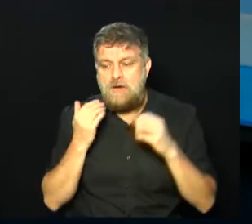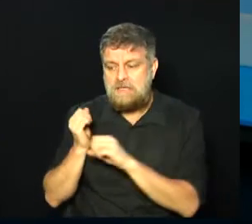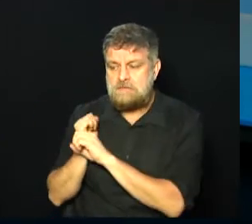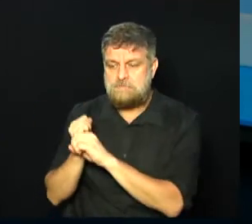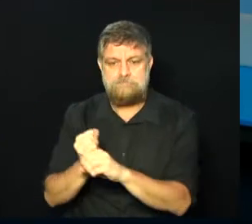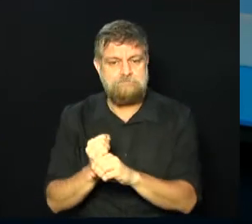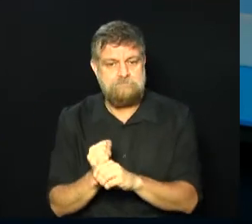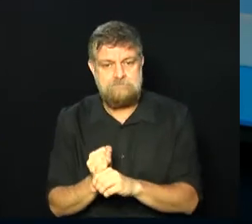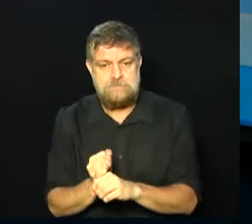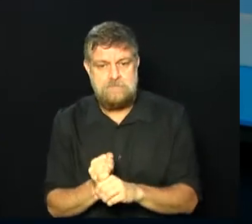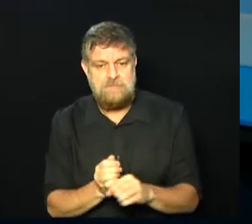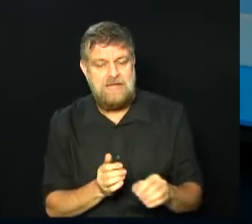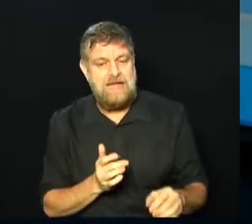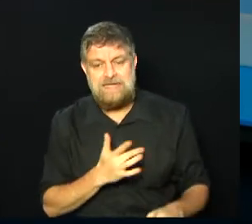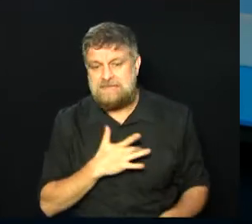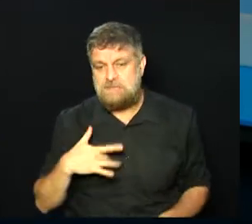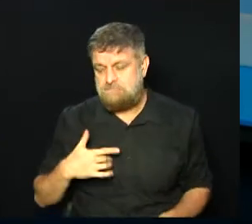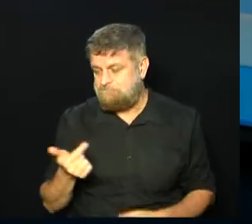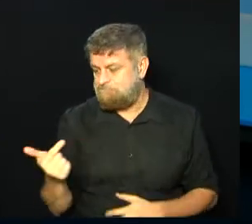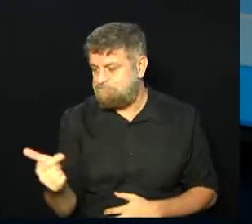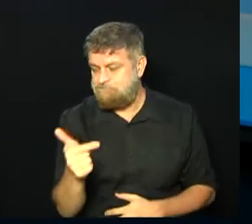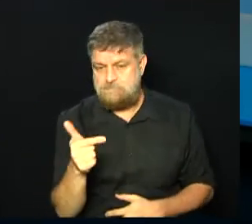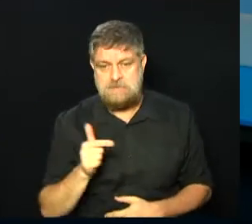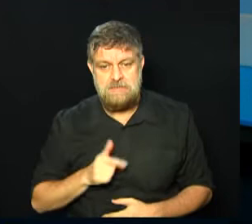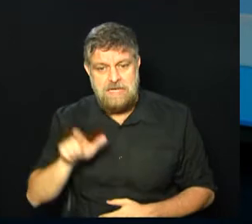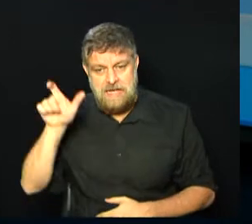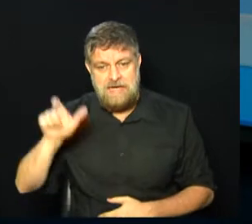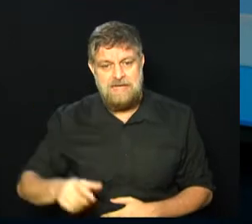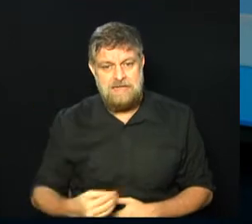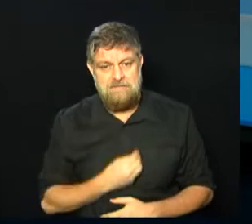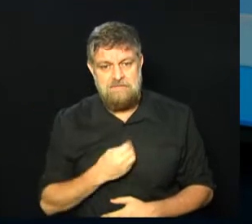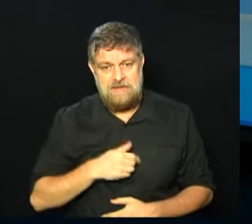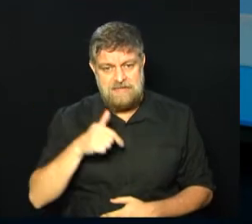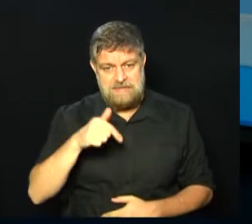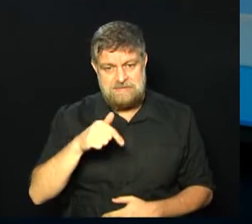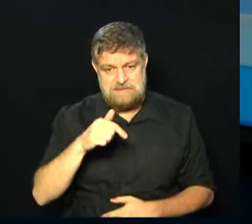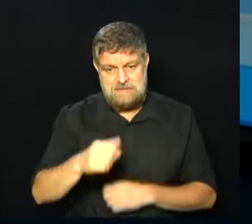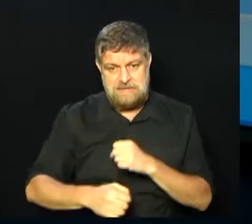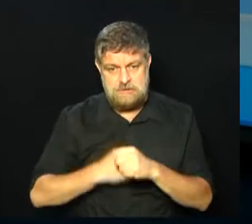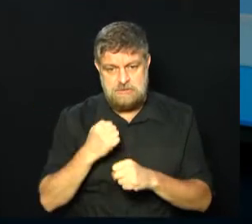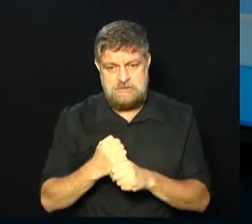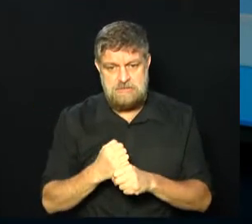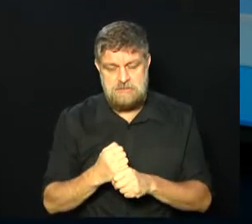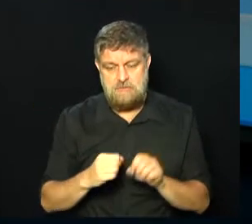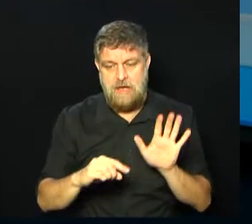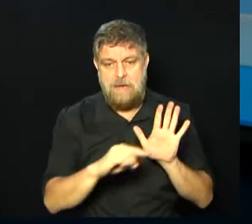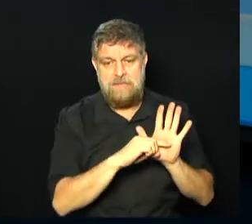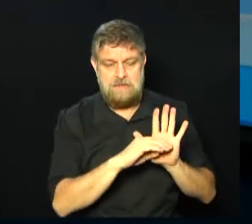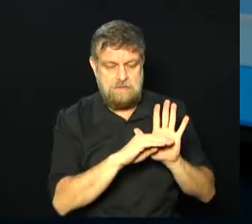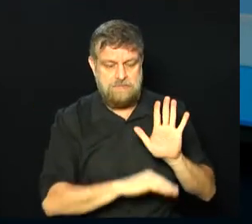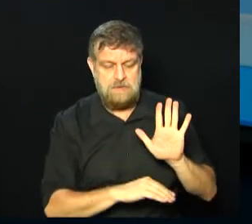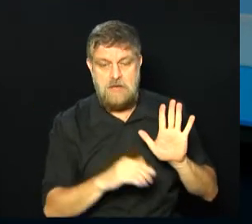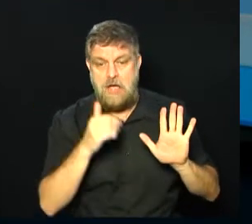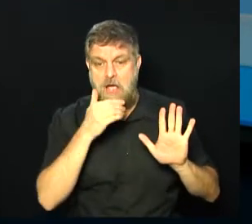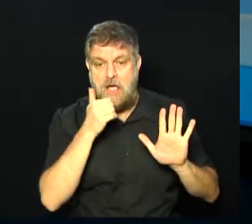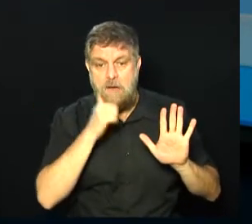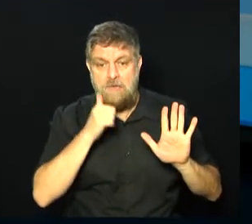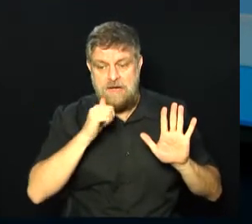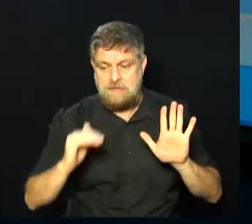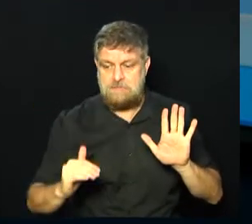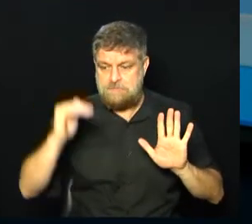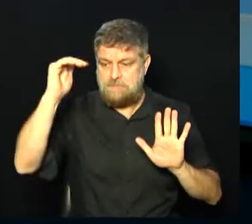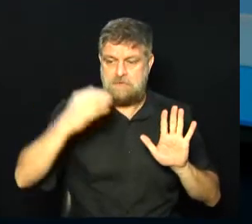acesso à saúde? Porque eles têm que viver em média 7 anos a menos que as mulheres? Porque temos que